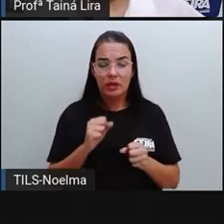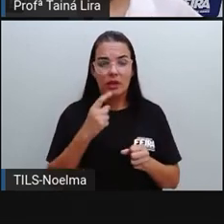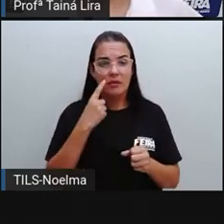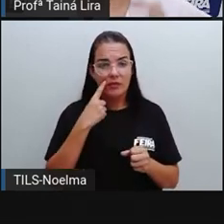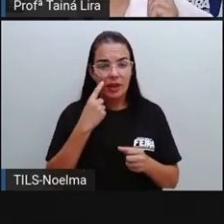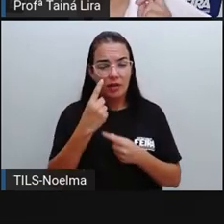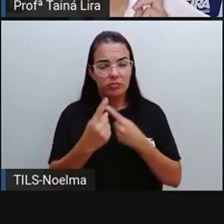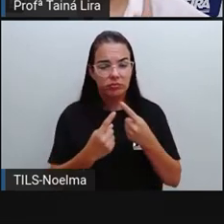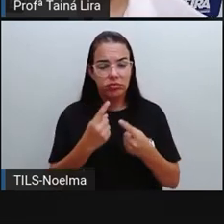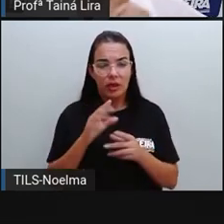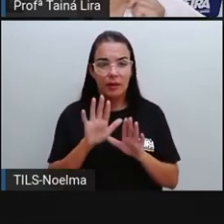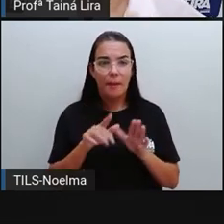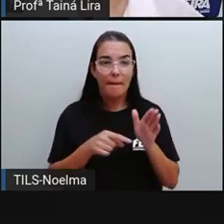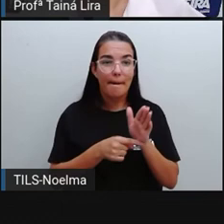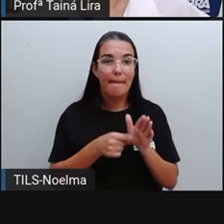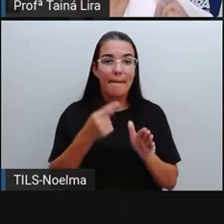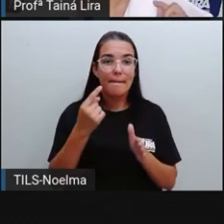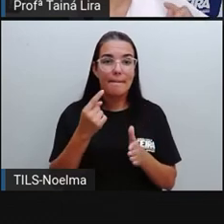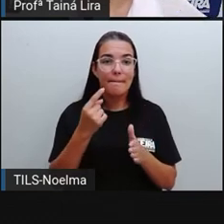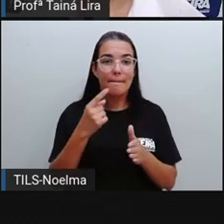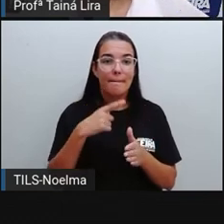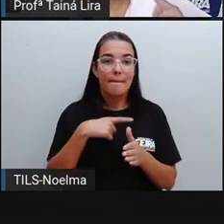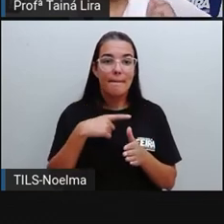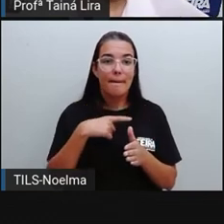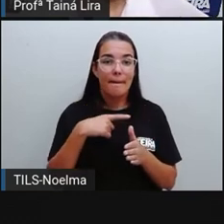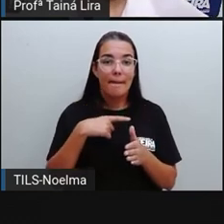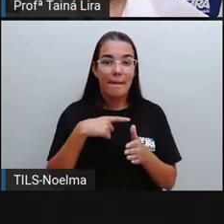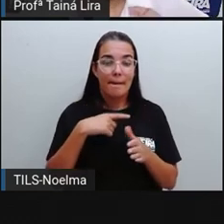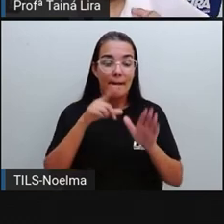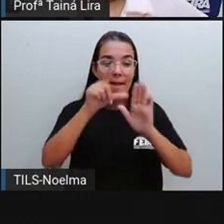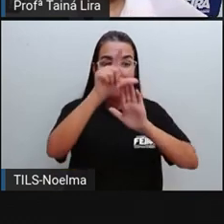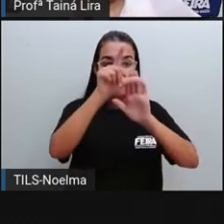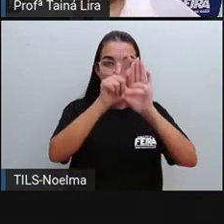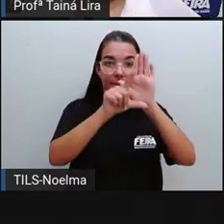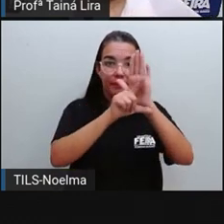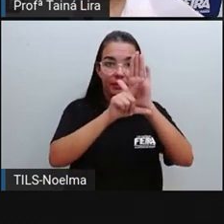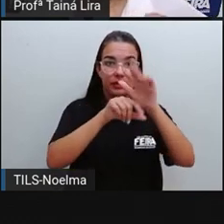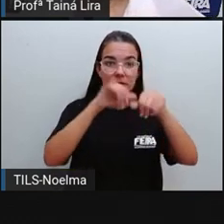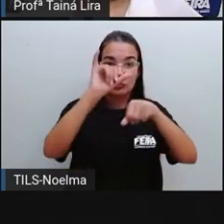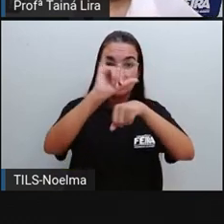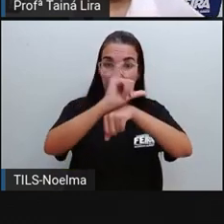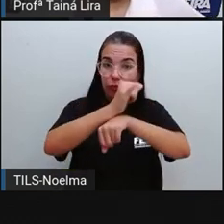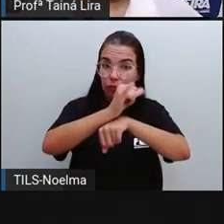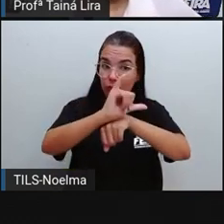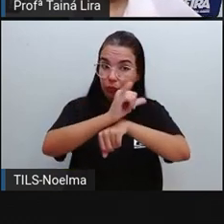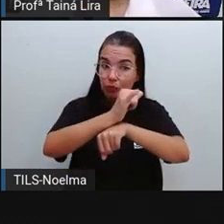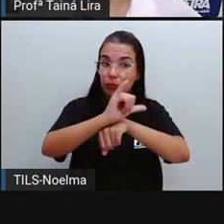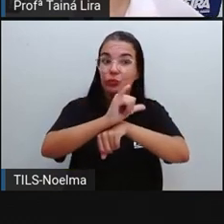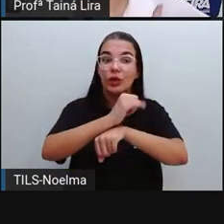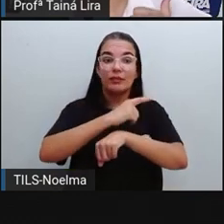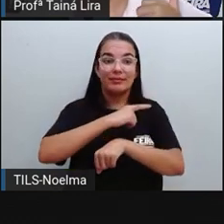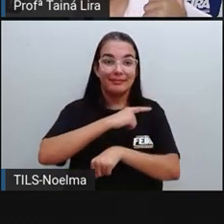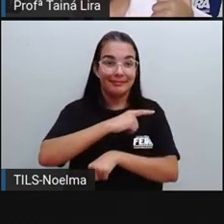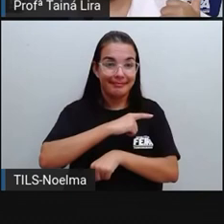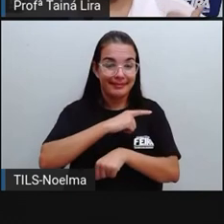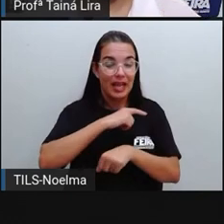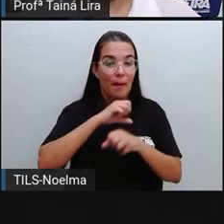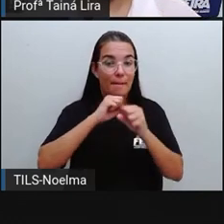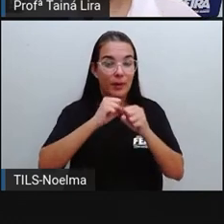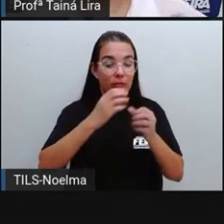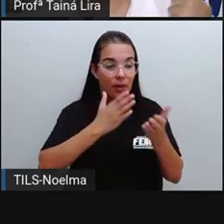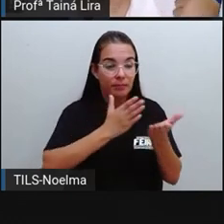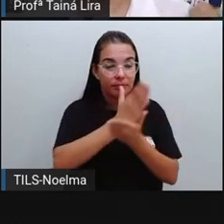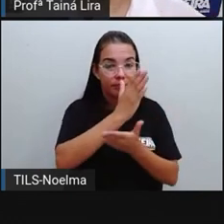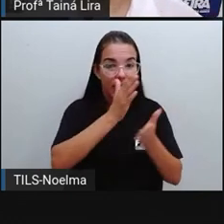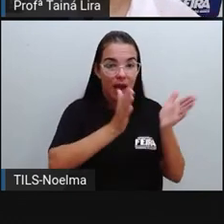alguns passos. O primeiro, nós temos a playlist do segundo ano no nosso canal do YouTube. Vocês podem ir lá